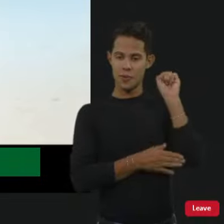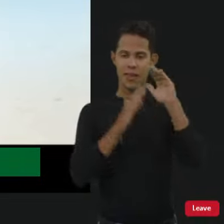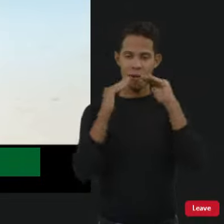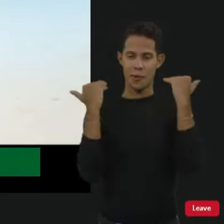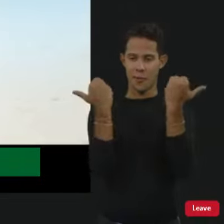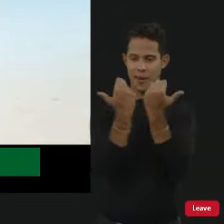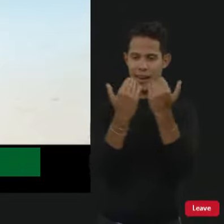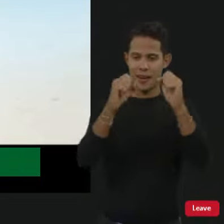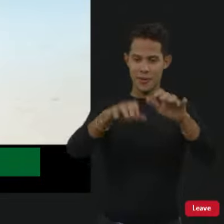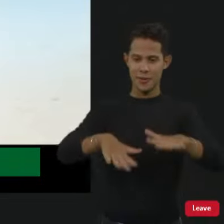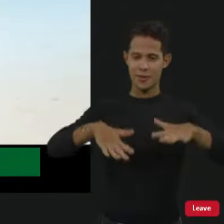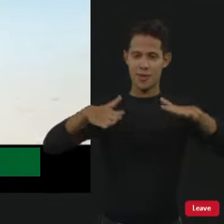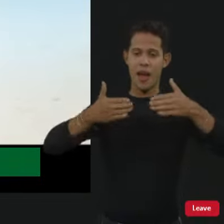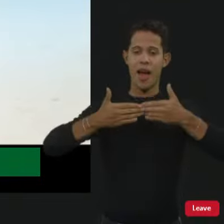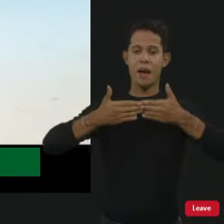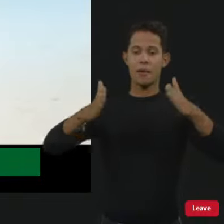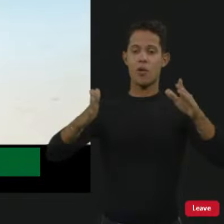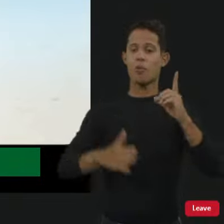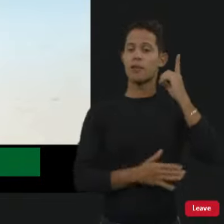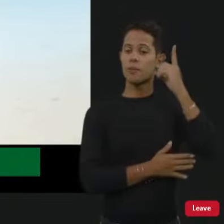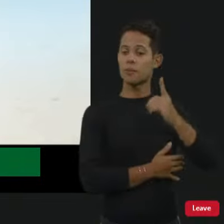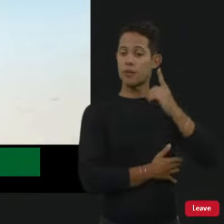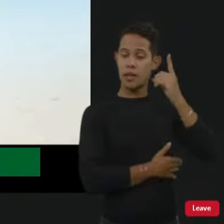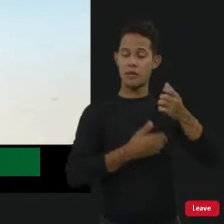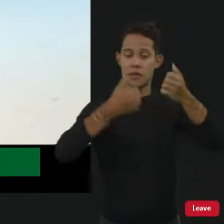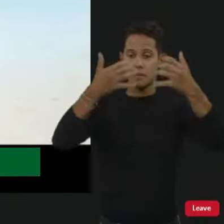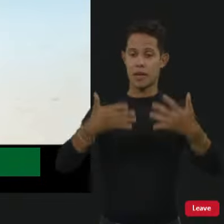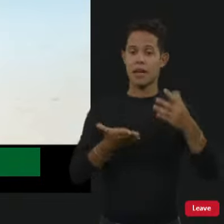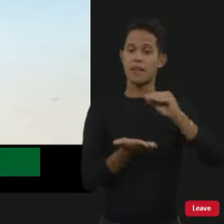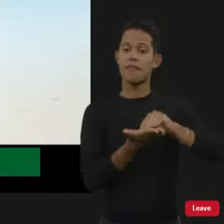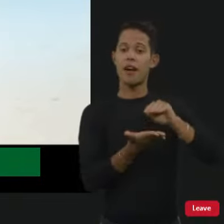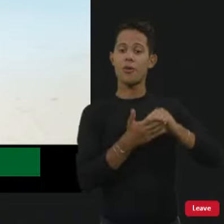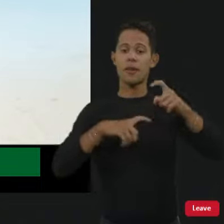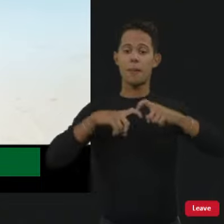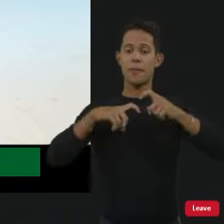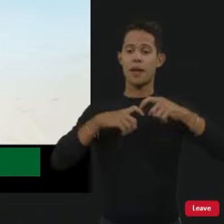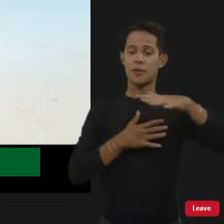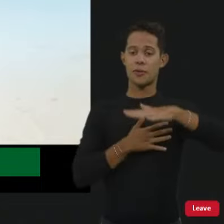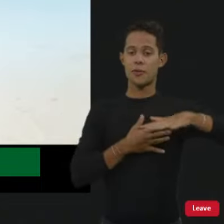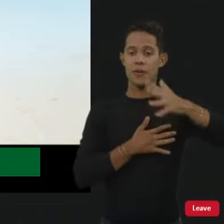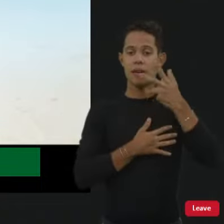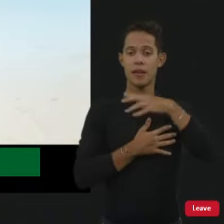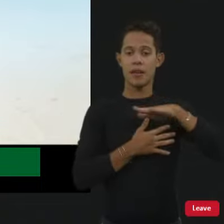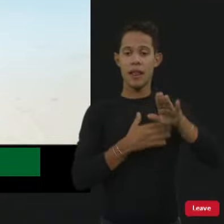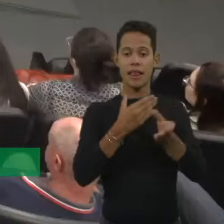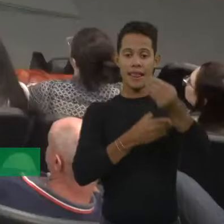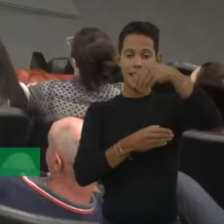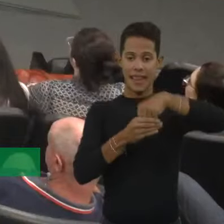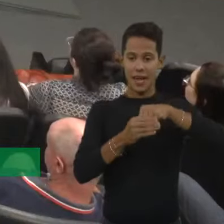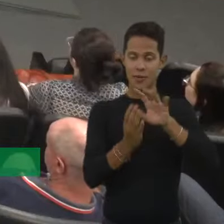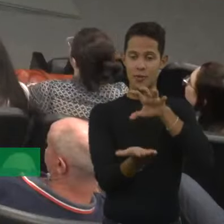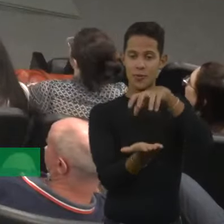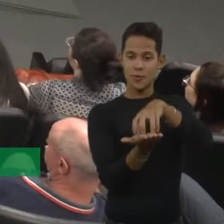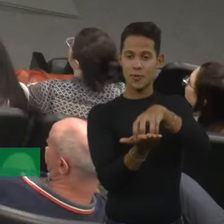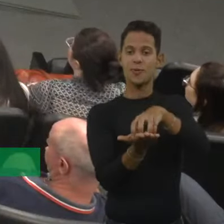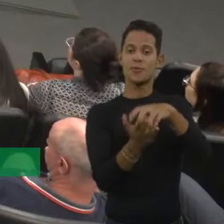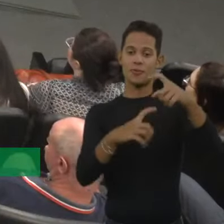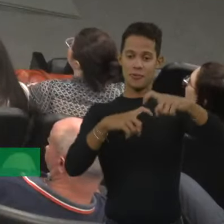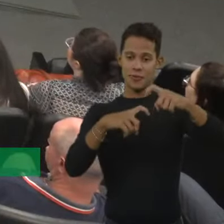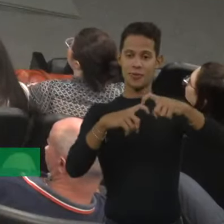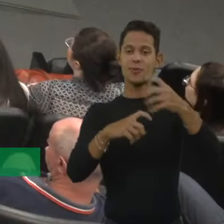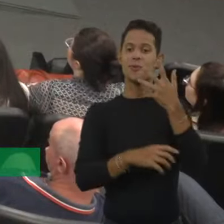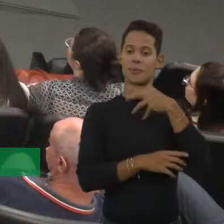Caro Preso, falar da falta de pediatras que nós temos hoje nos postos de saúde. O médico de saúde da